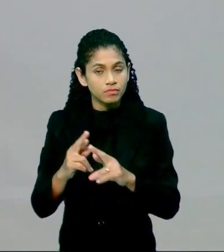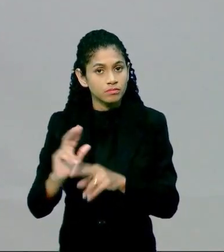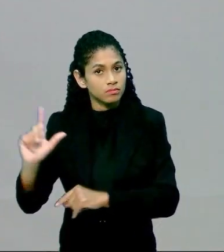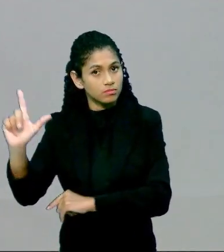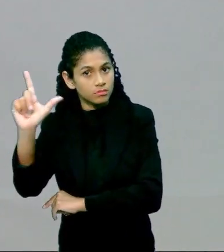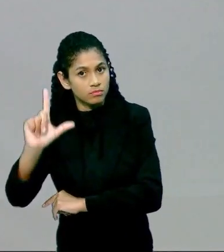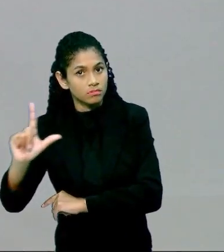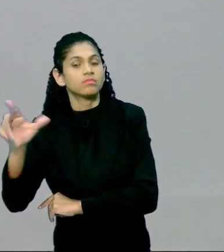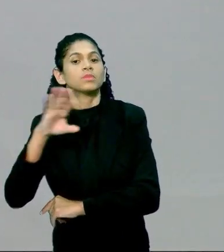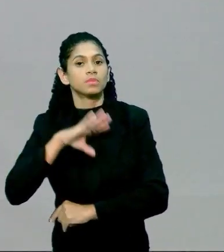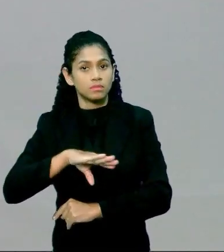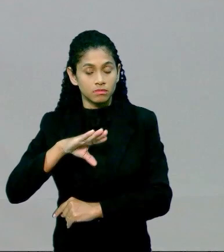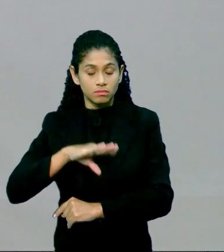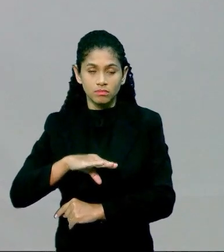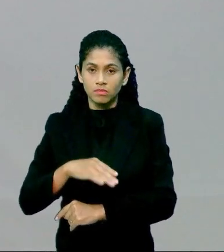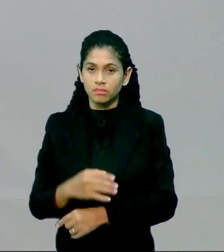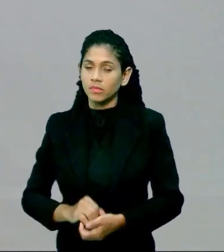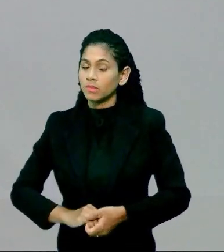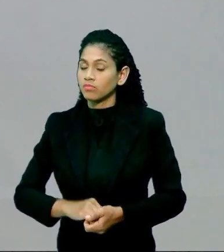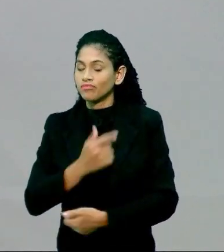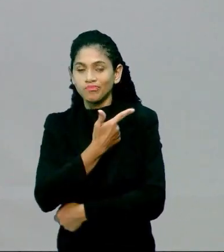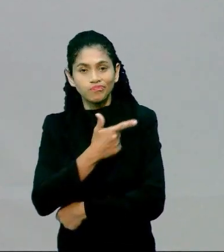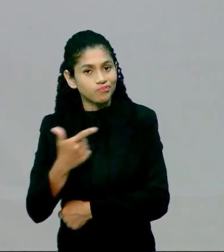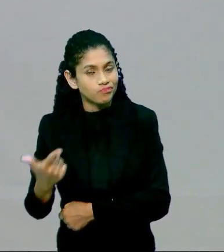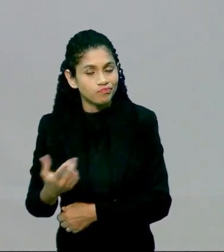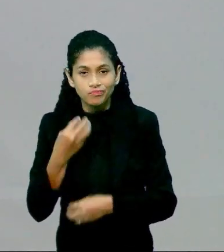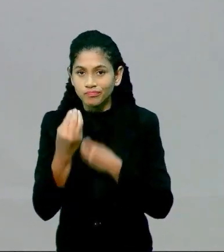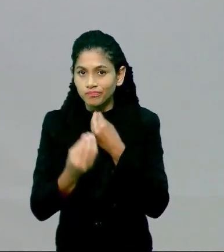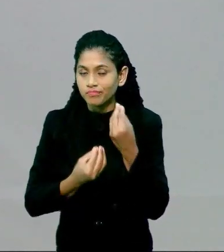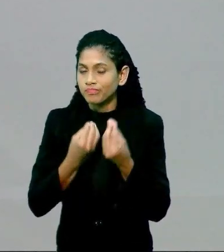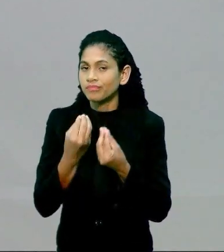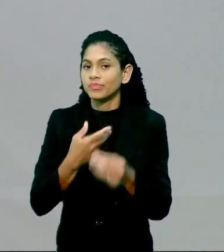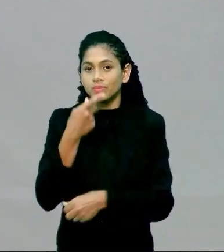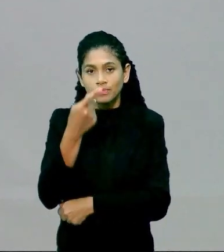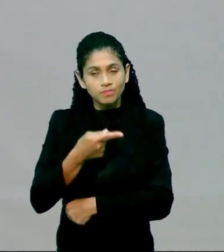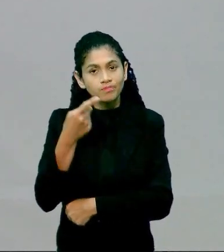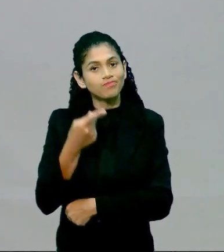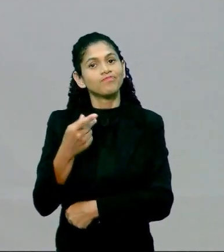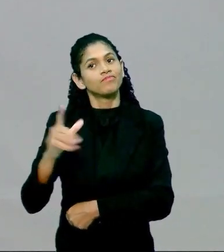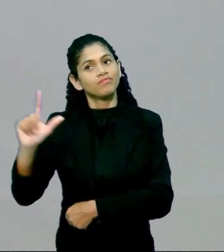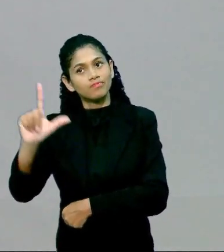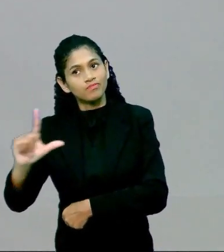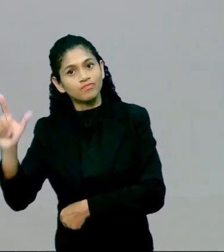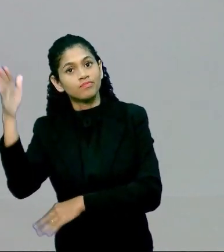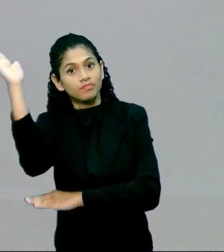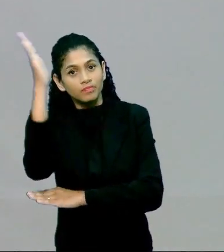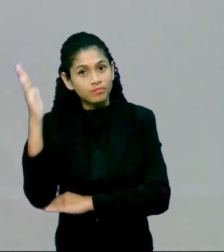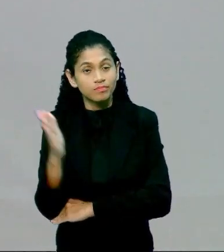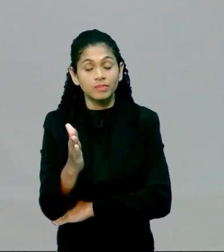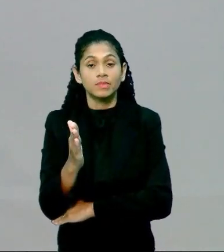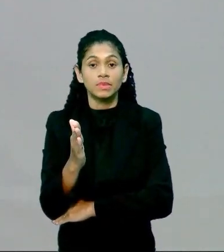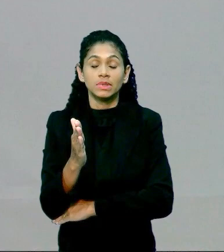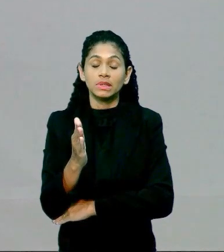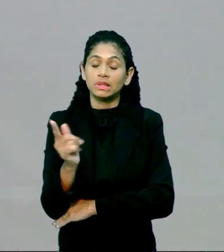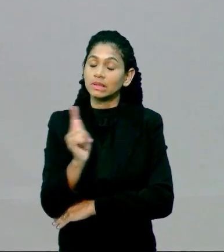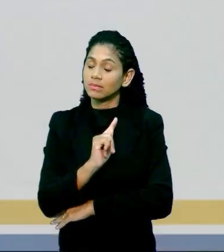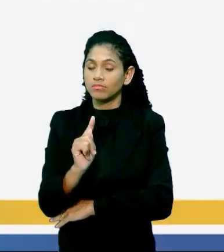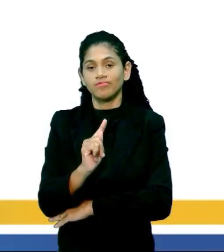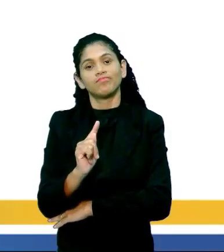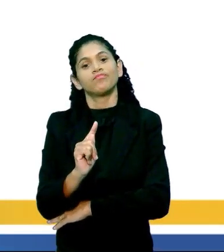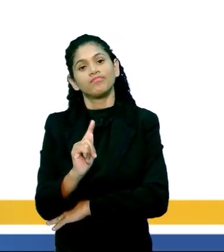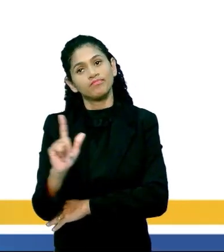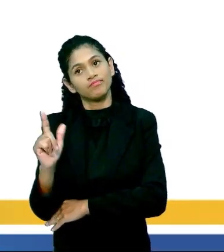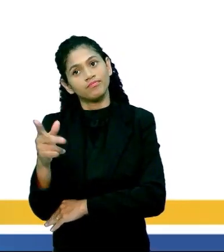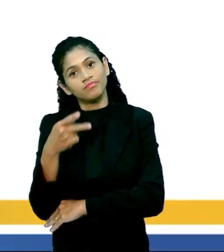como falar de literatura brasileira sem falar de literatura portuguesa. Então, eu vou colocar aí na tela para